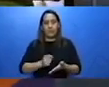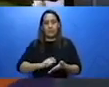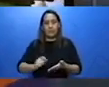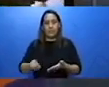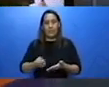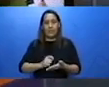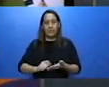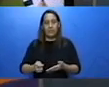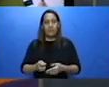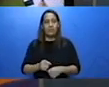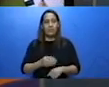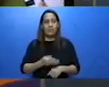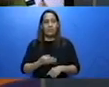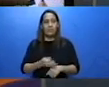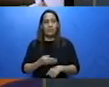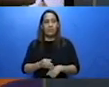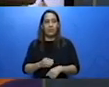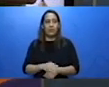Vamos tentar?